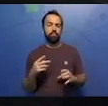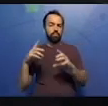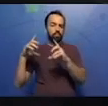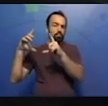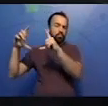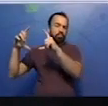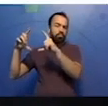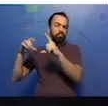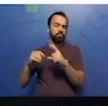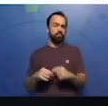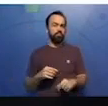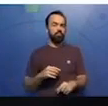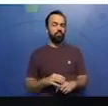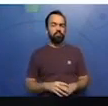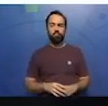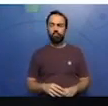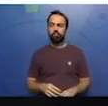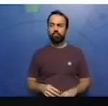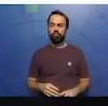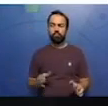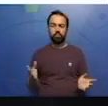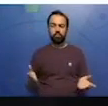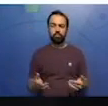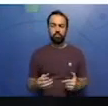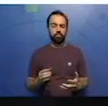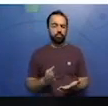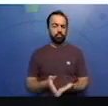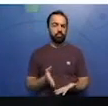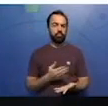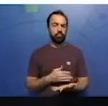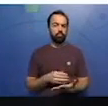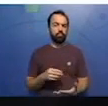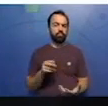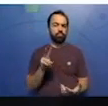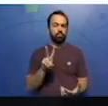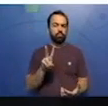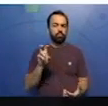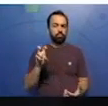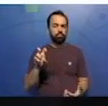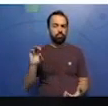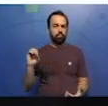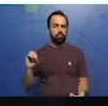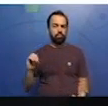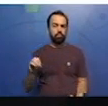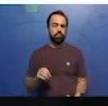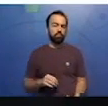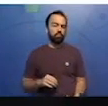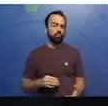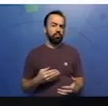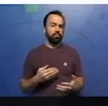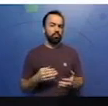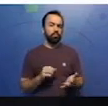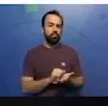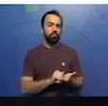super certo. Agora, lá na página 250, nós temos atividades para